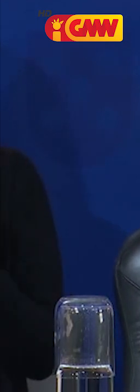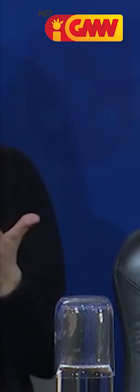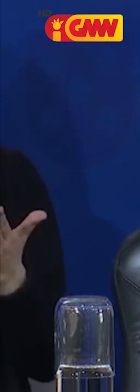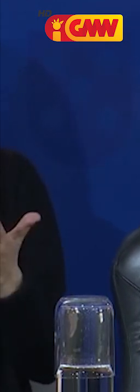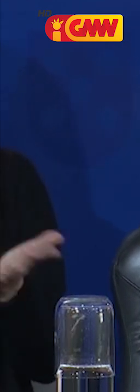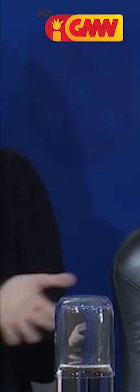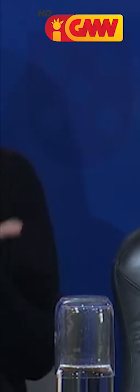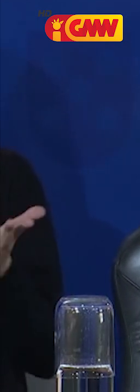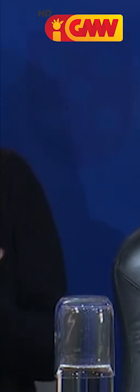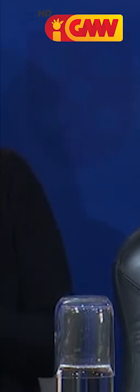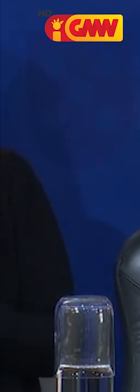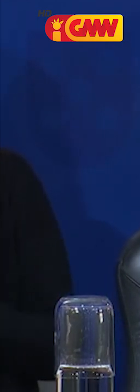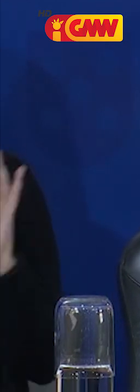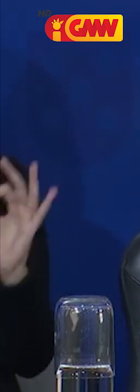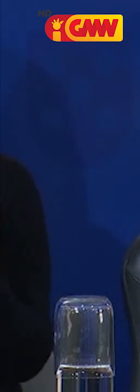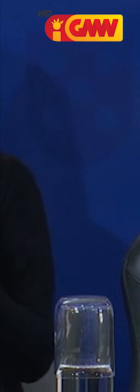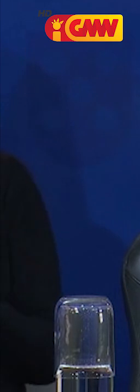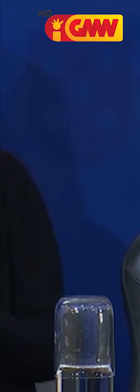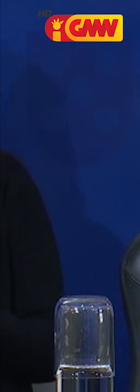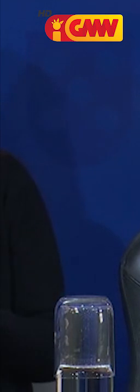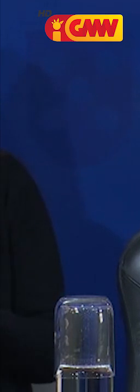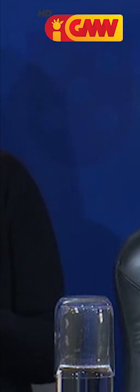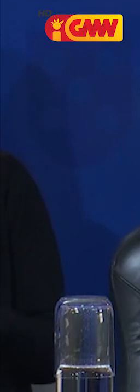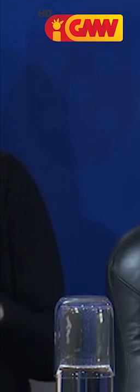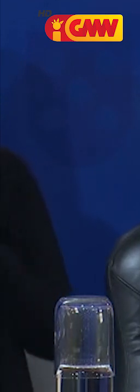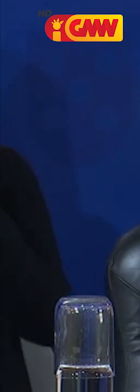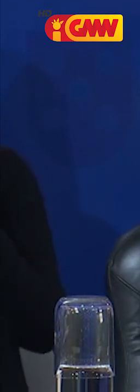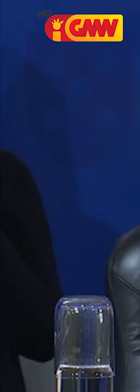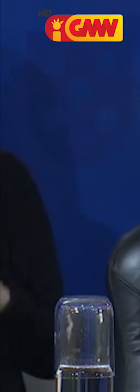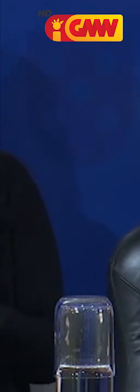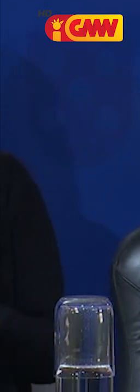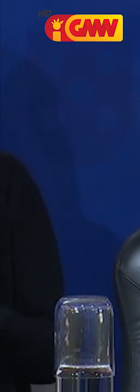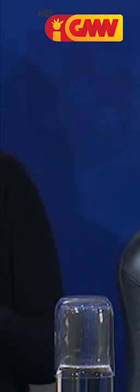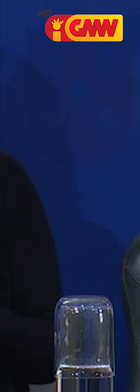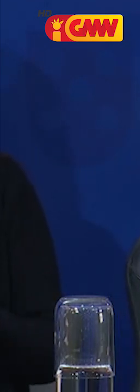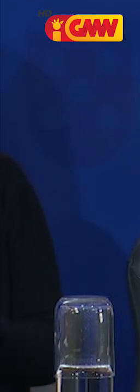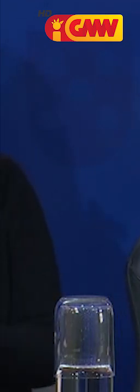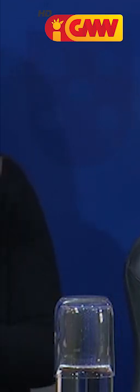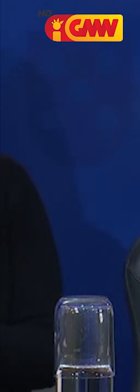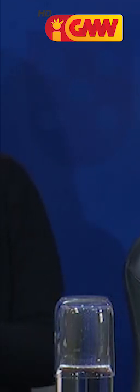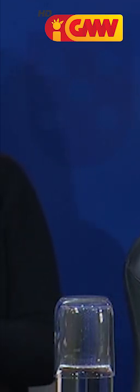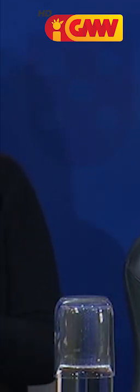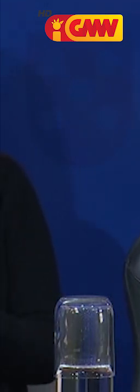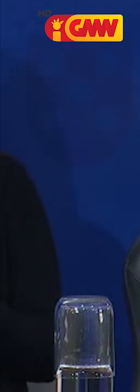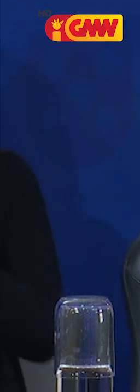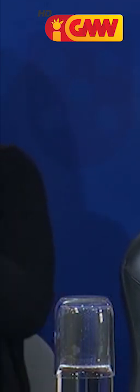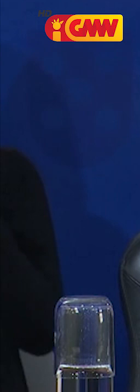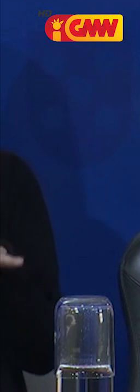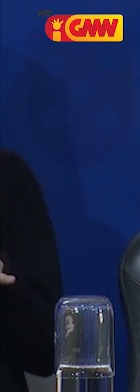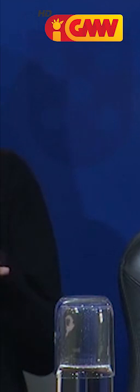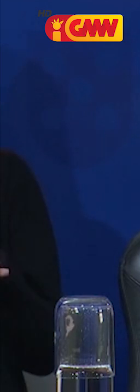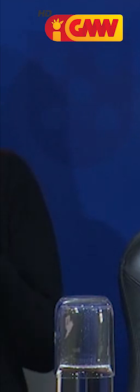a obtenção de proteção temporária e para pessoas deslocadas da